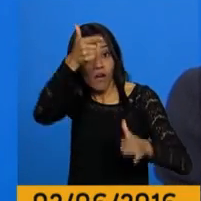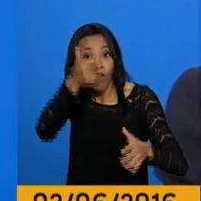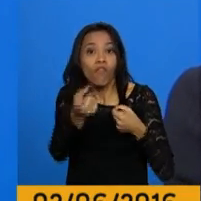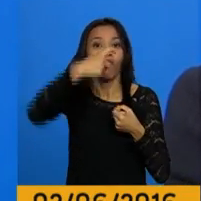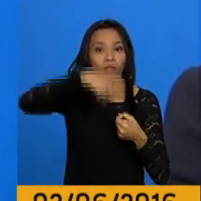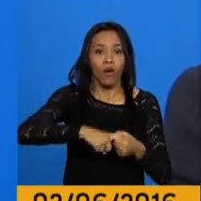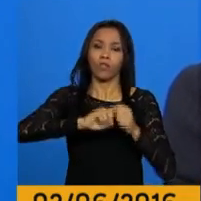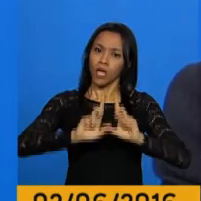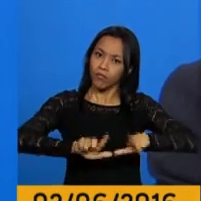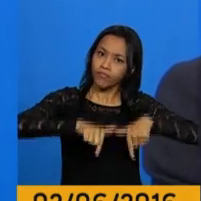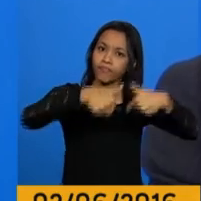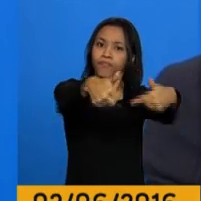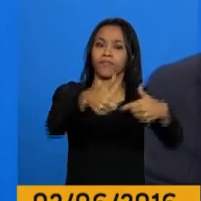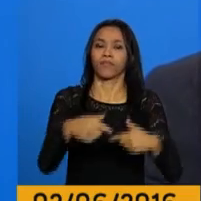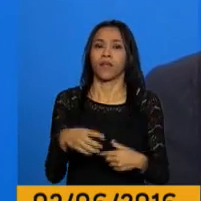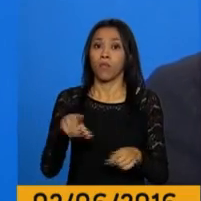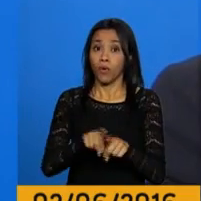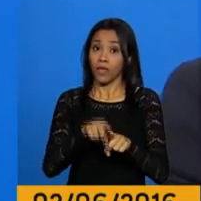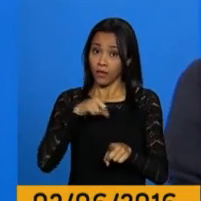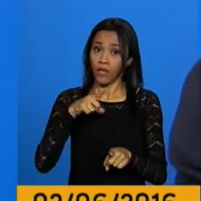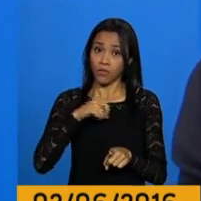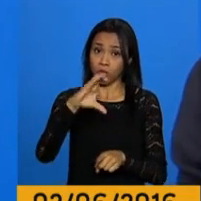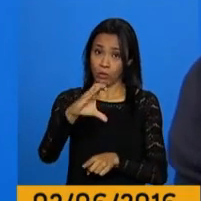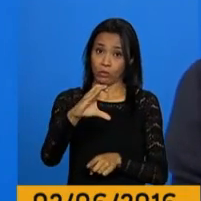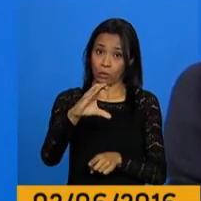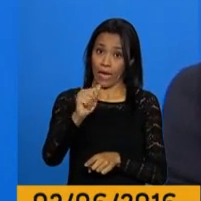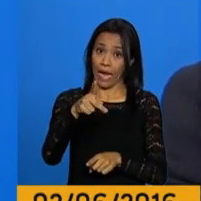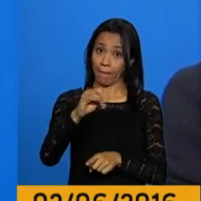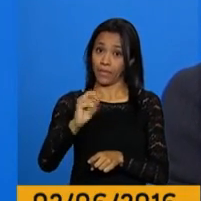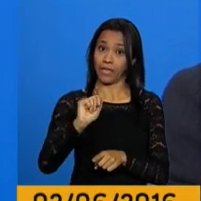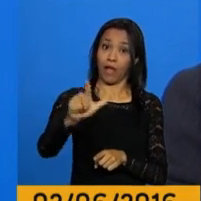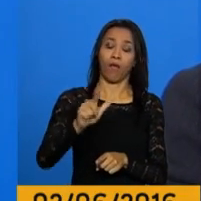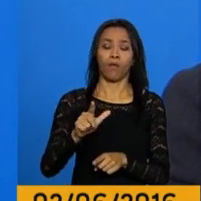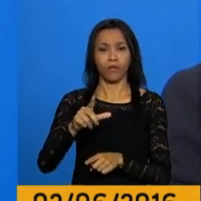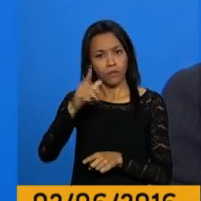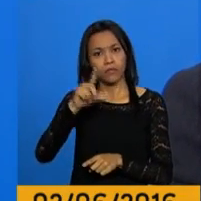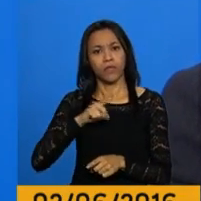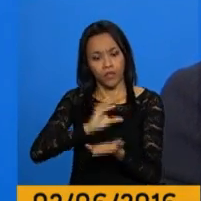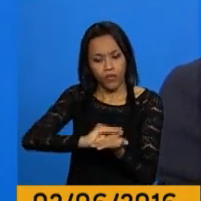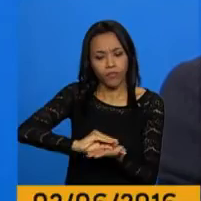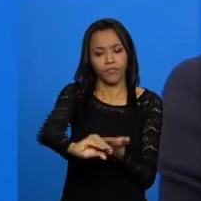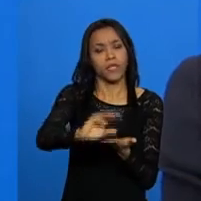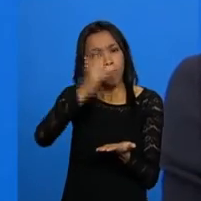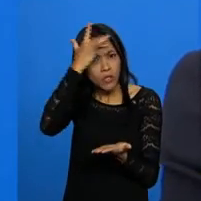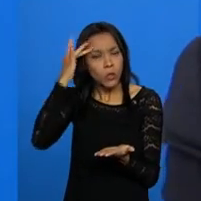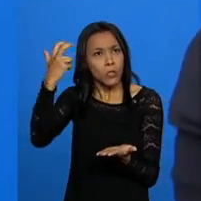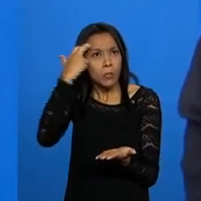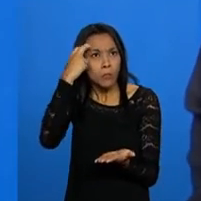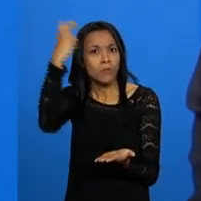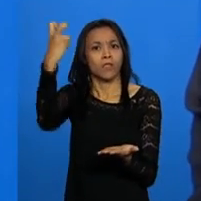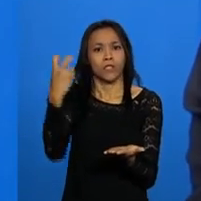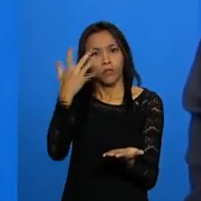empresas sob investigação um capital humano investido. A maioria desses engenheiros, esses especialistas, foram formados em